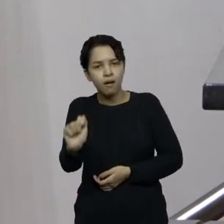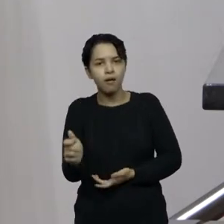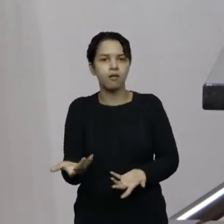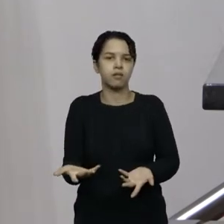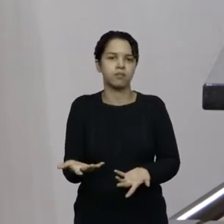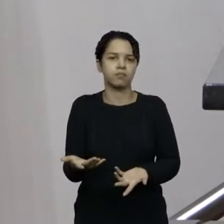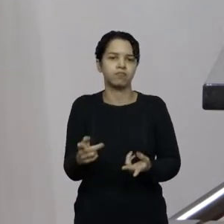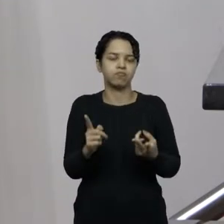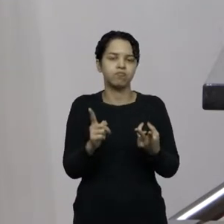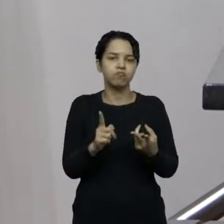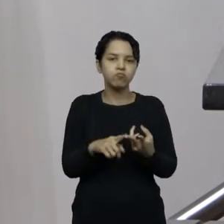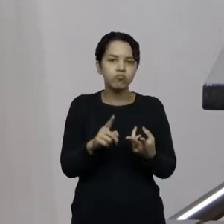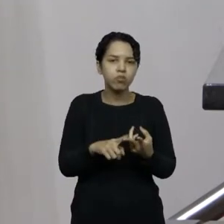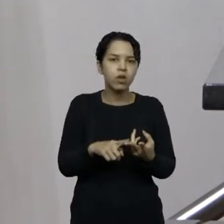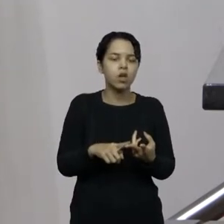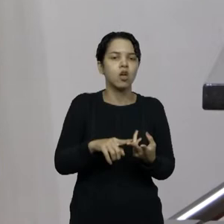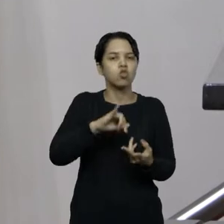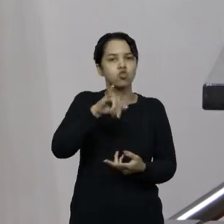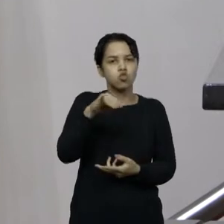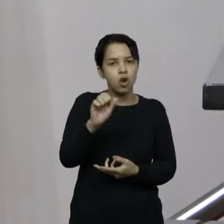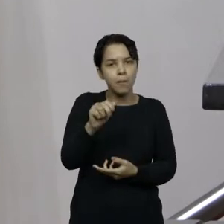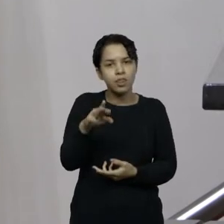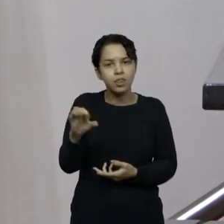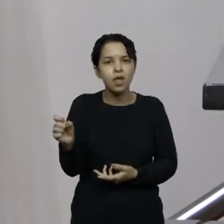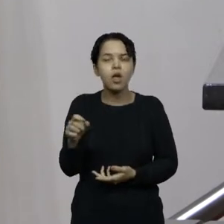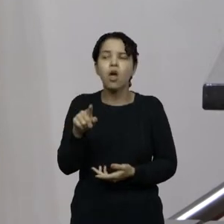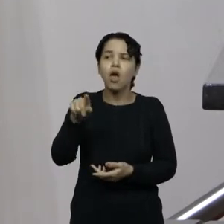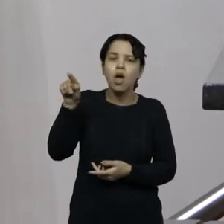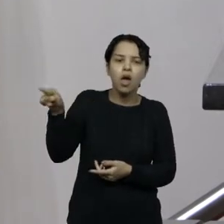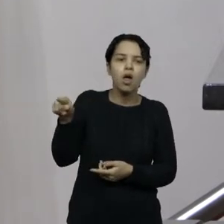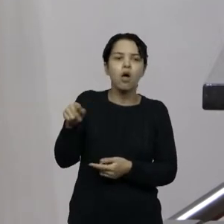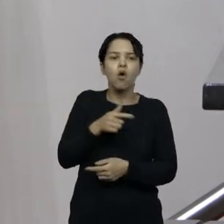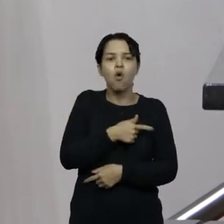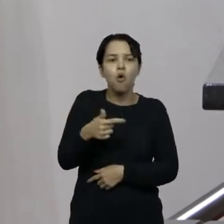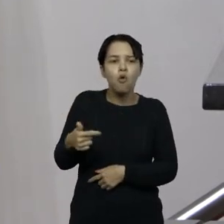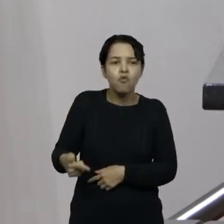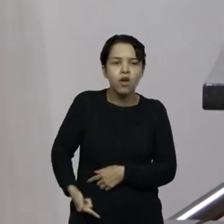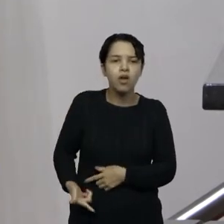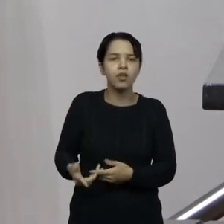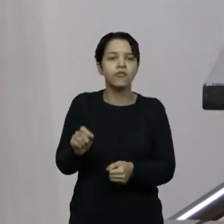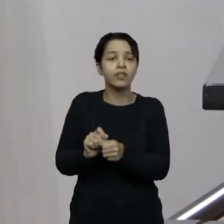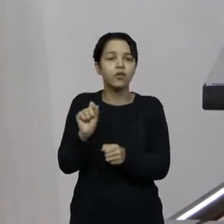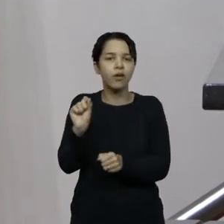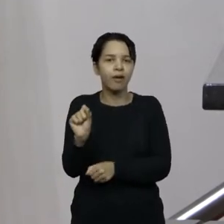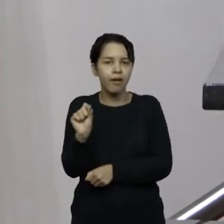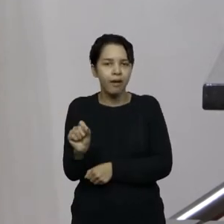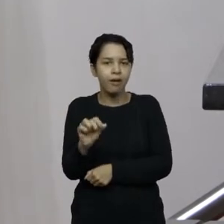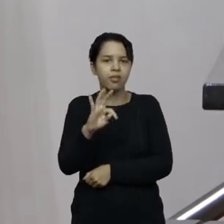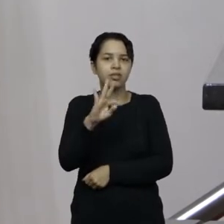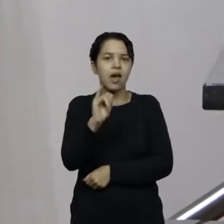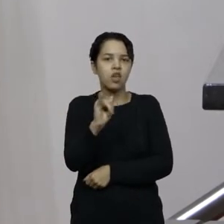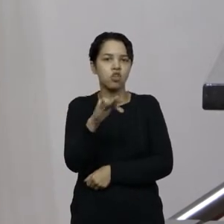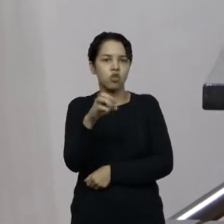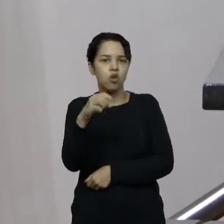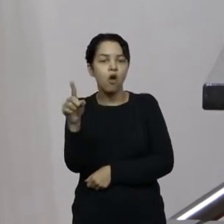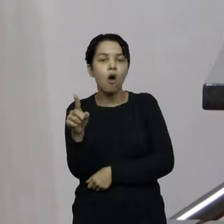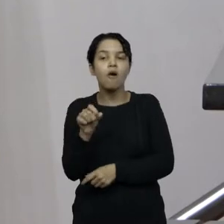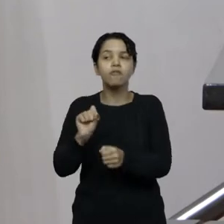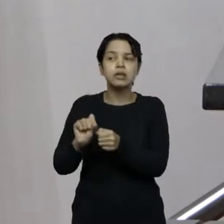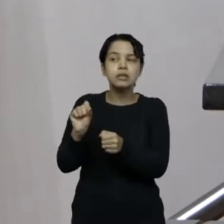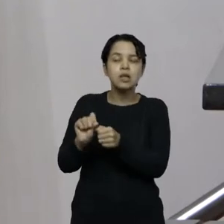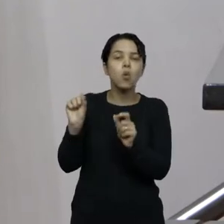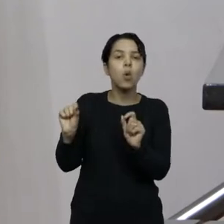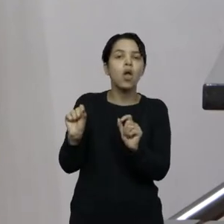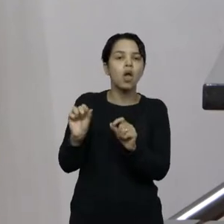e vai isso é bater o que que o governo tá fazendo e Taió Que conversa tá fazendo para proteger os Catarinense